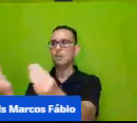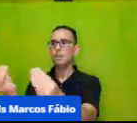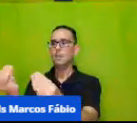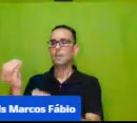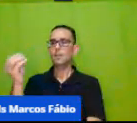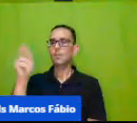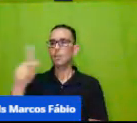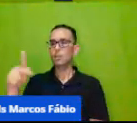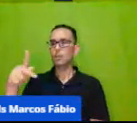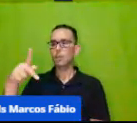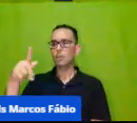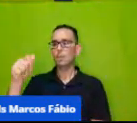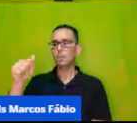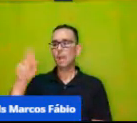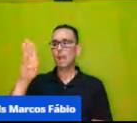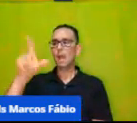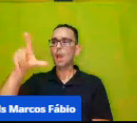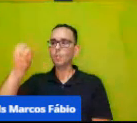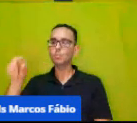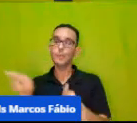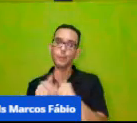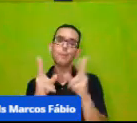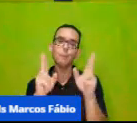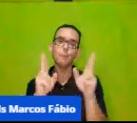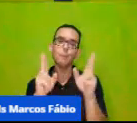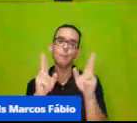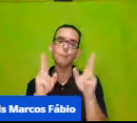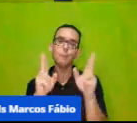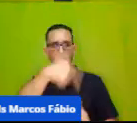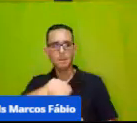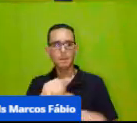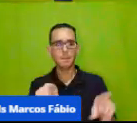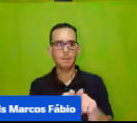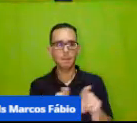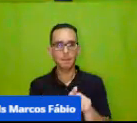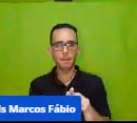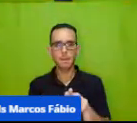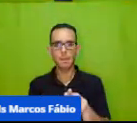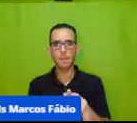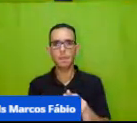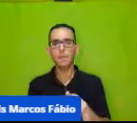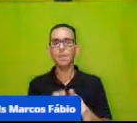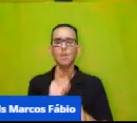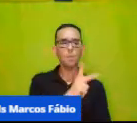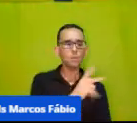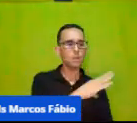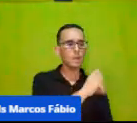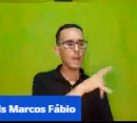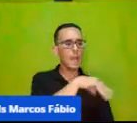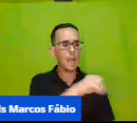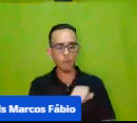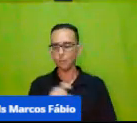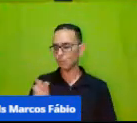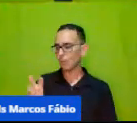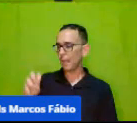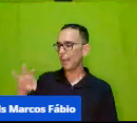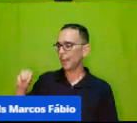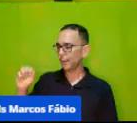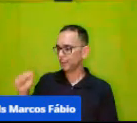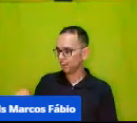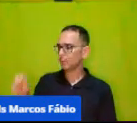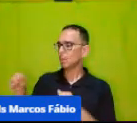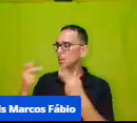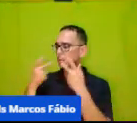Pablo, que posso agradecer também aí a seus professores e que o professor Carlos e o professor Elton em seguida também possa falar um pouco para a